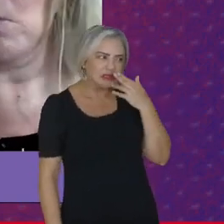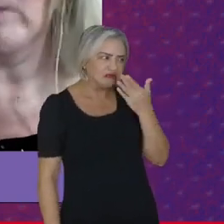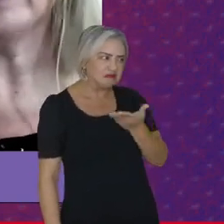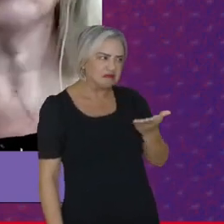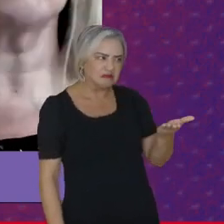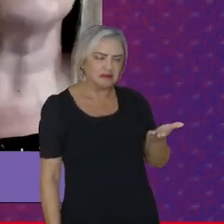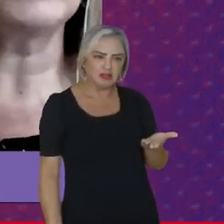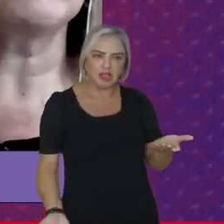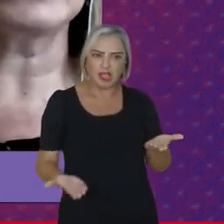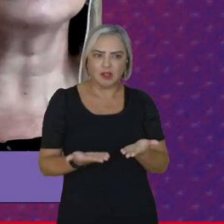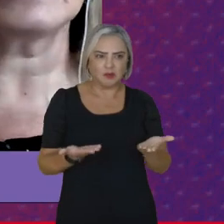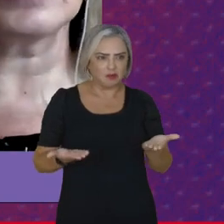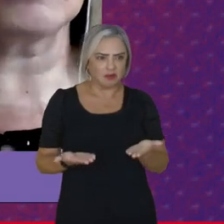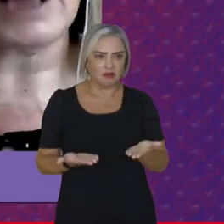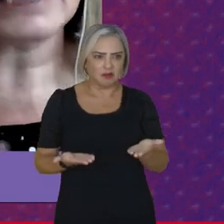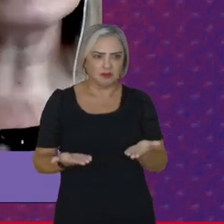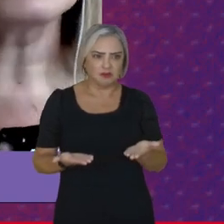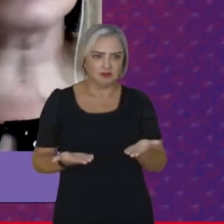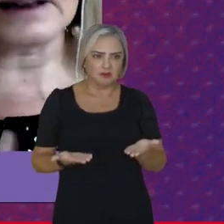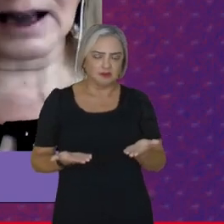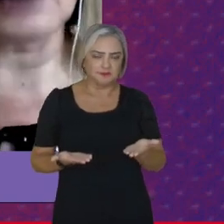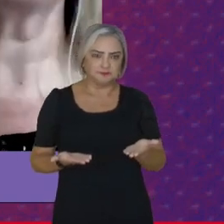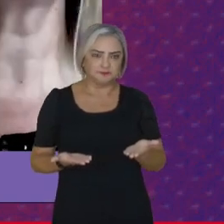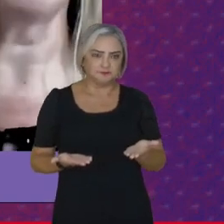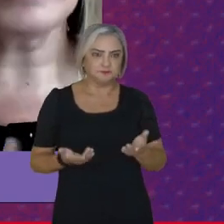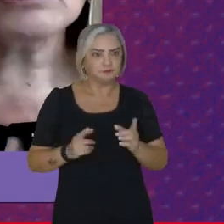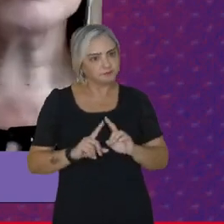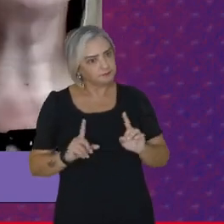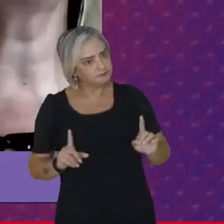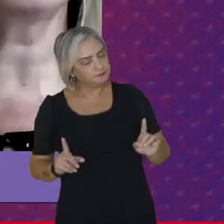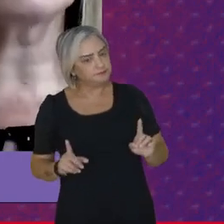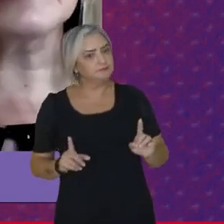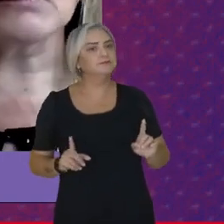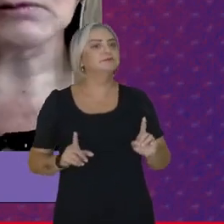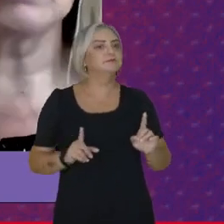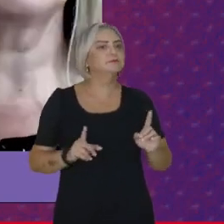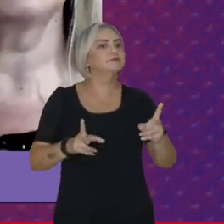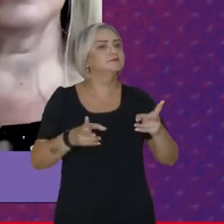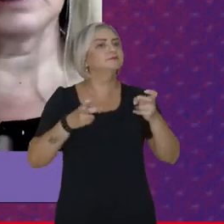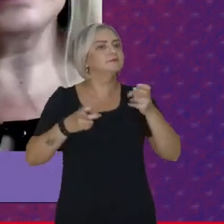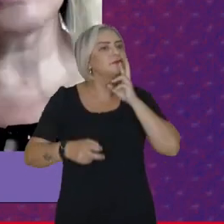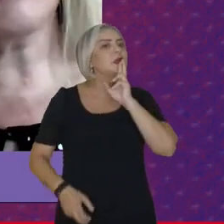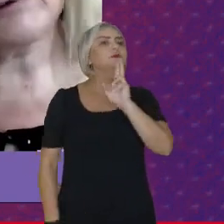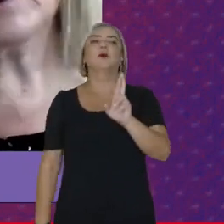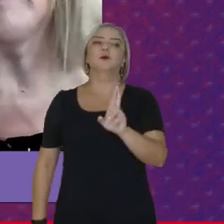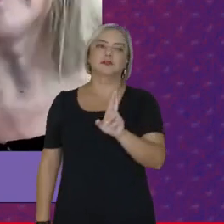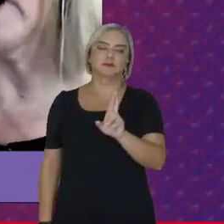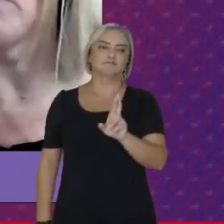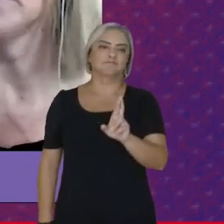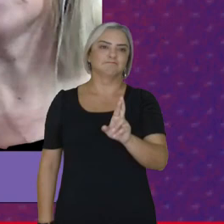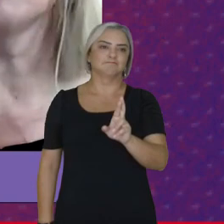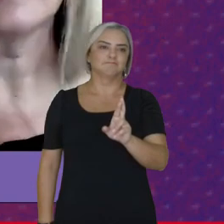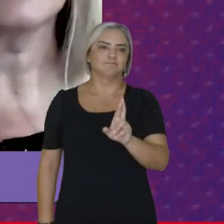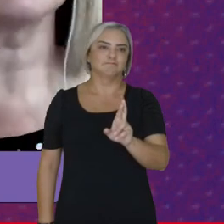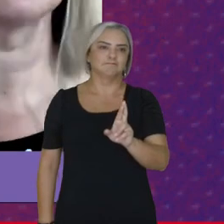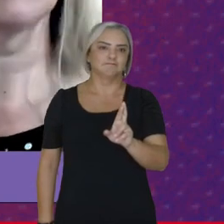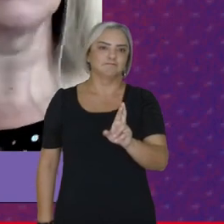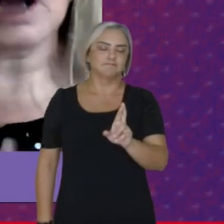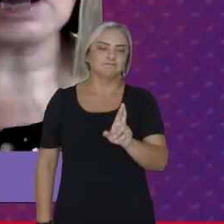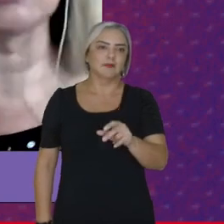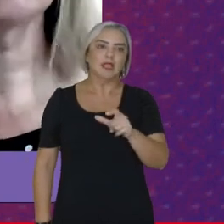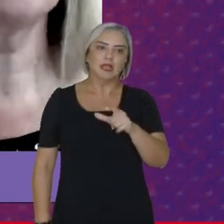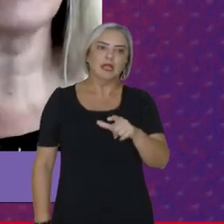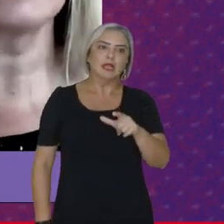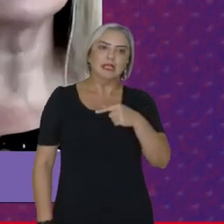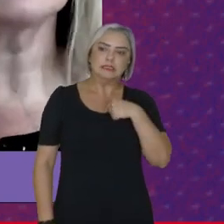vê no momento atual prevalecendo, mas a gente está vendo também reação. Isso é fundamental. Se não tem